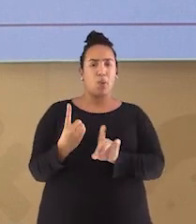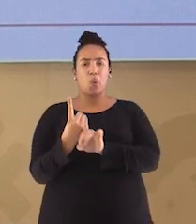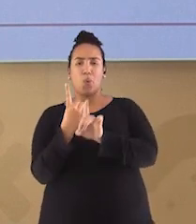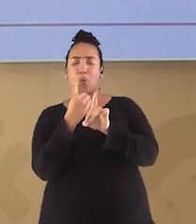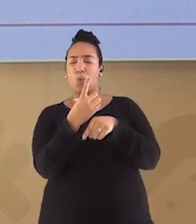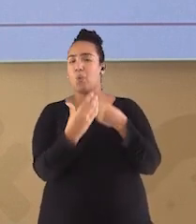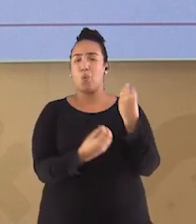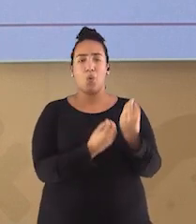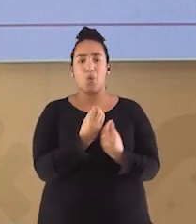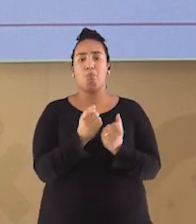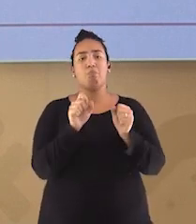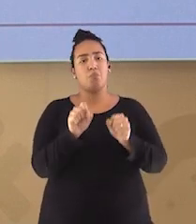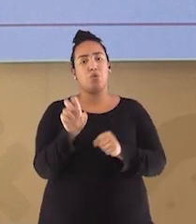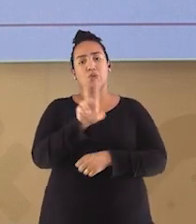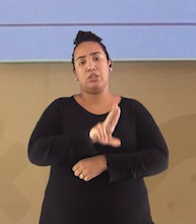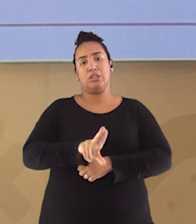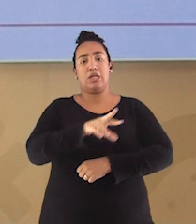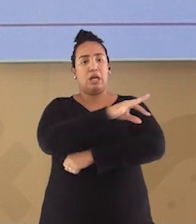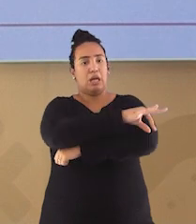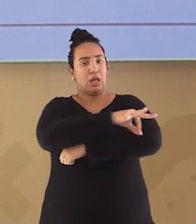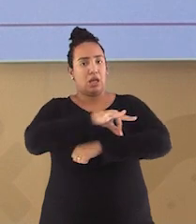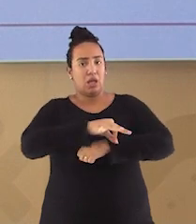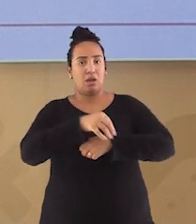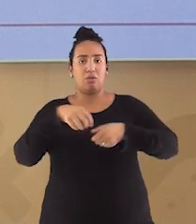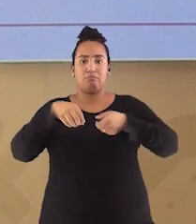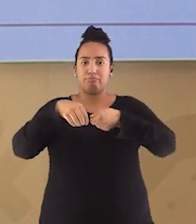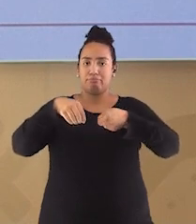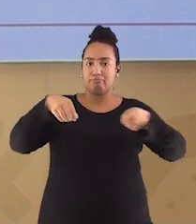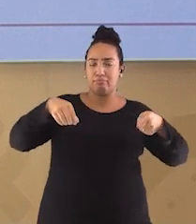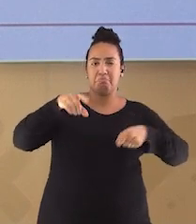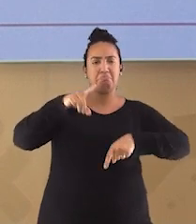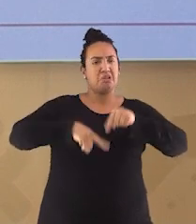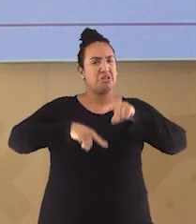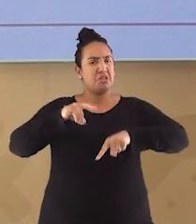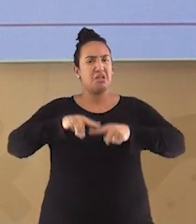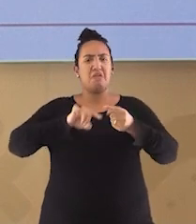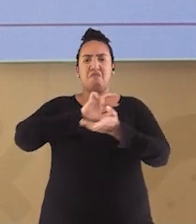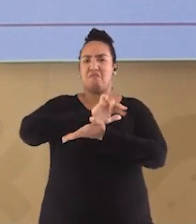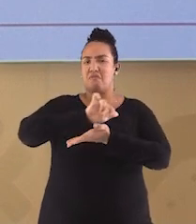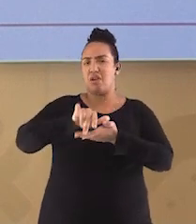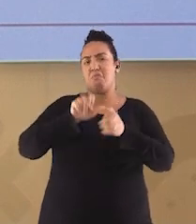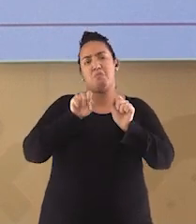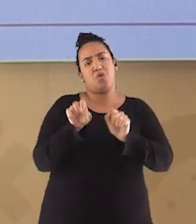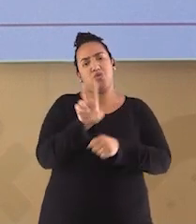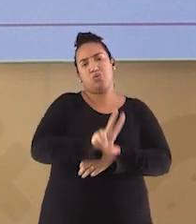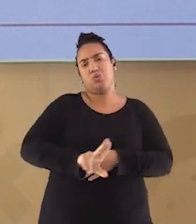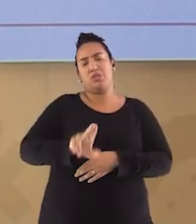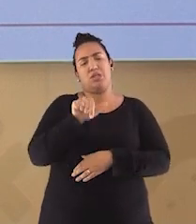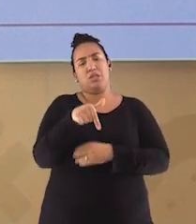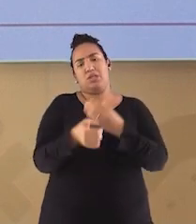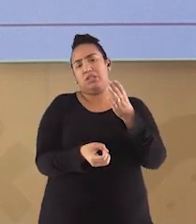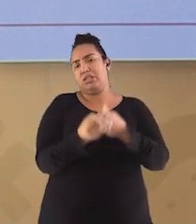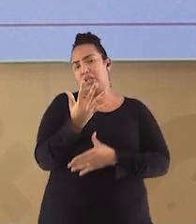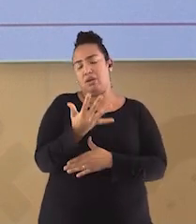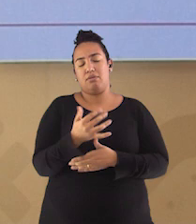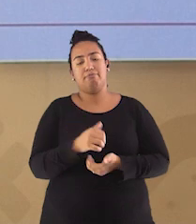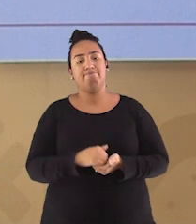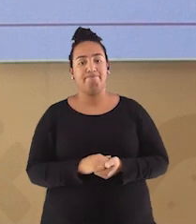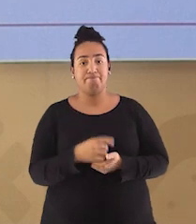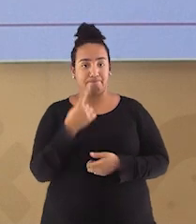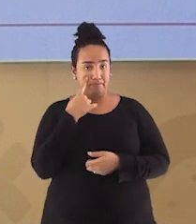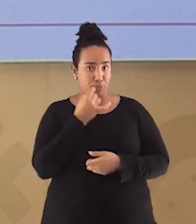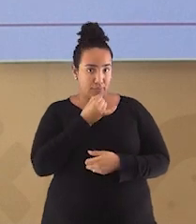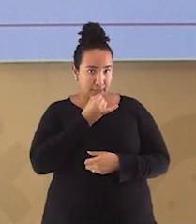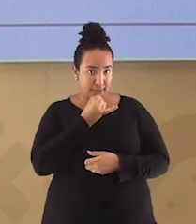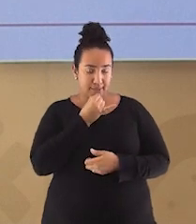régua com trena com metro ou qualquer outro objeto que podemos utilizar para fazer esse tipo de medida por exemplo